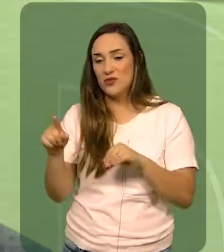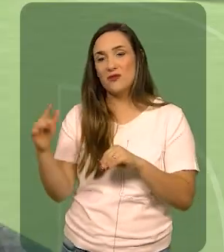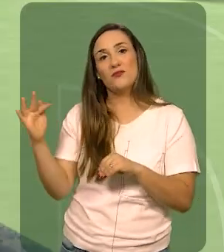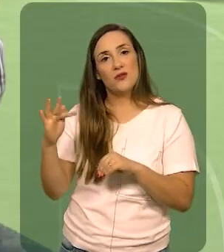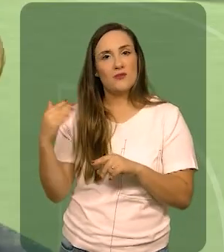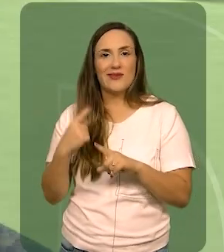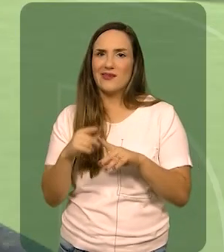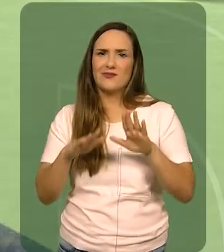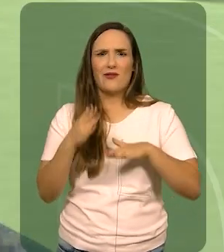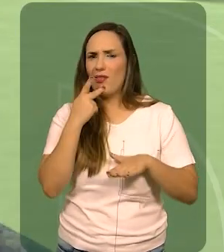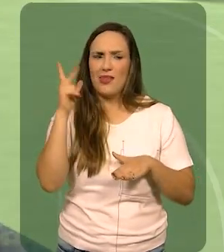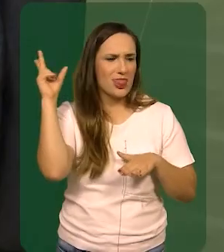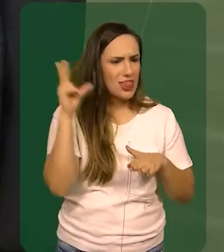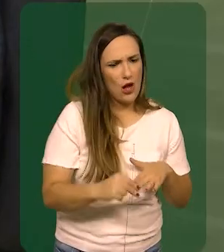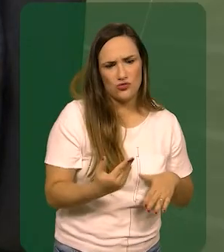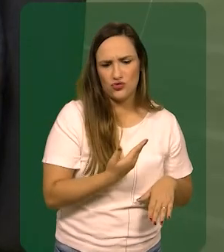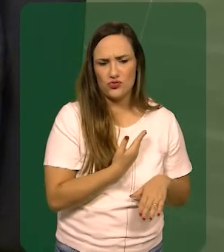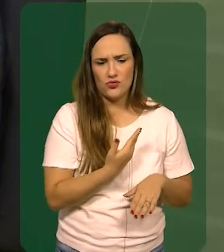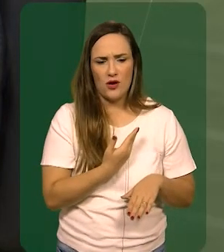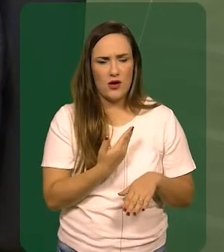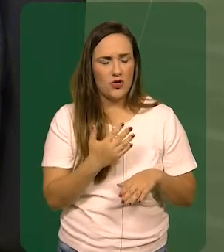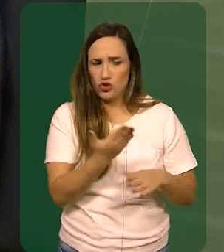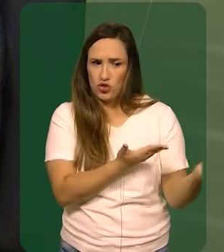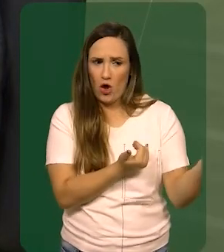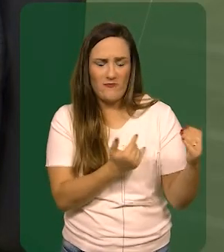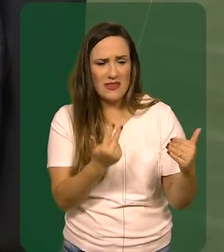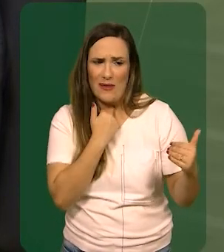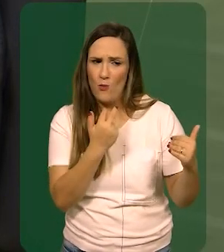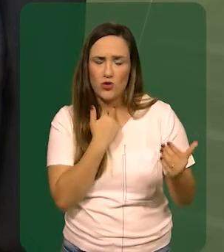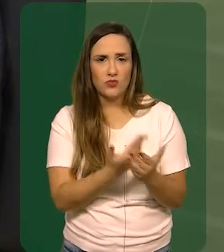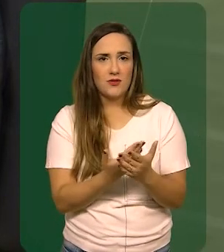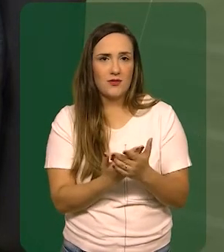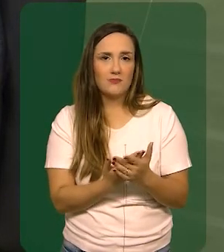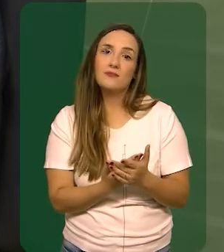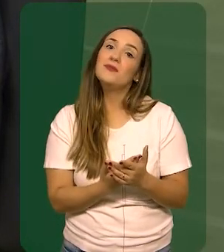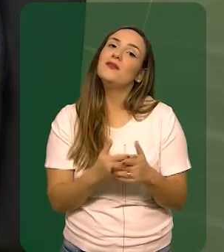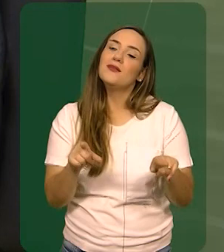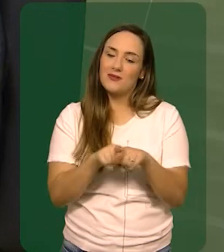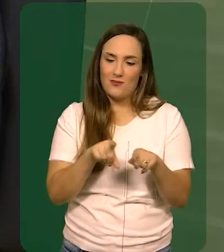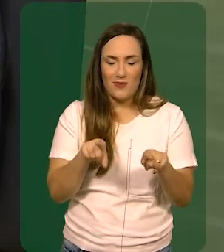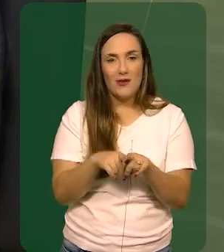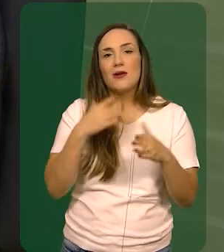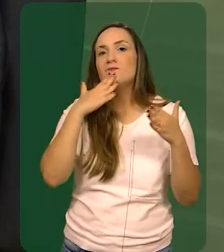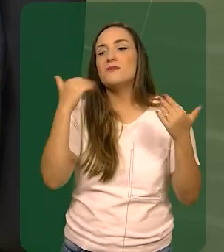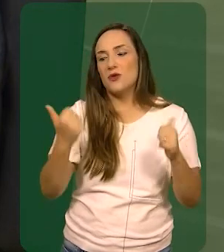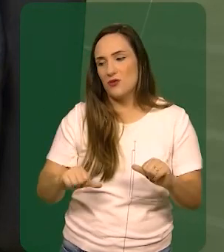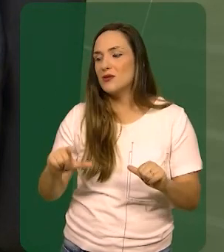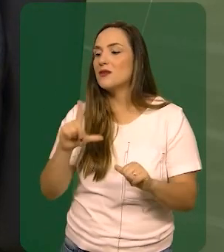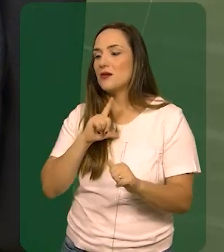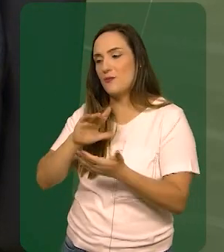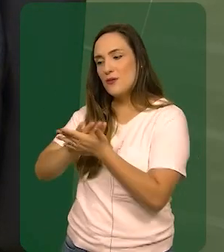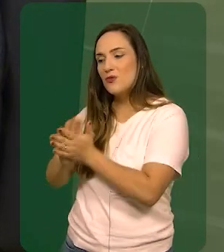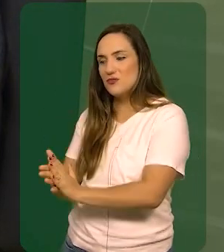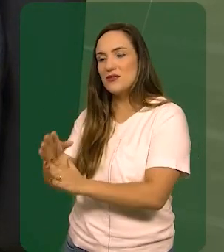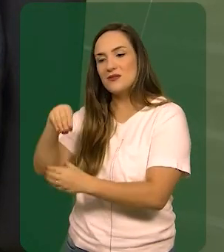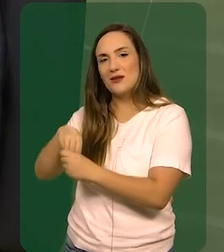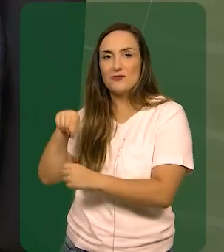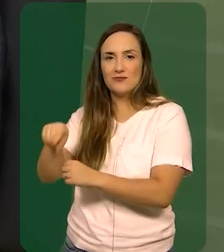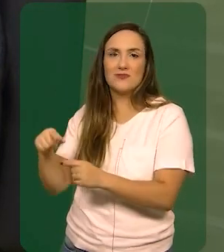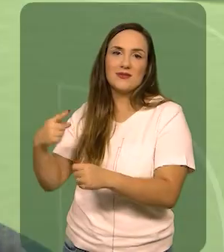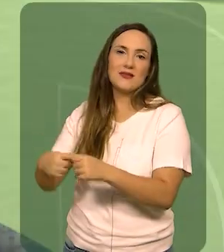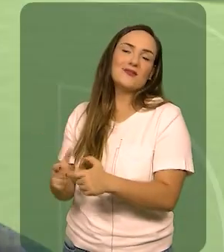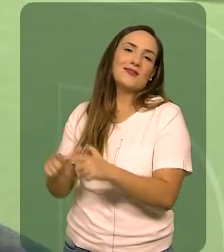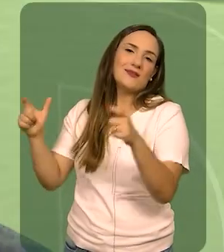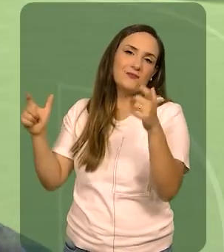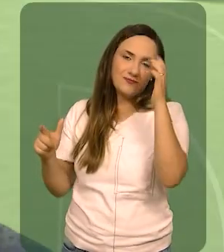de deixar o jovem sair para estudar. E também tem o preconceito, né, que você tem que enfrentar no